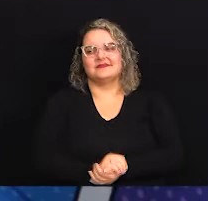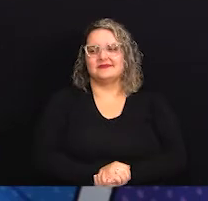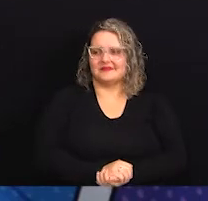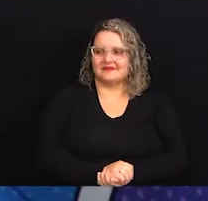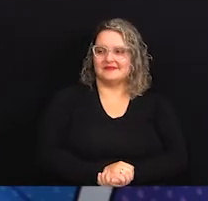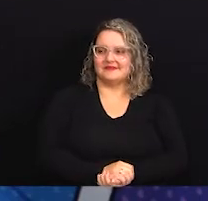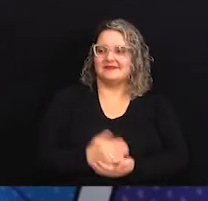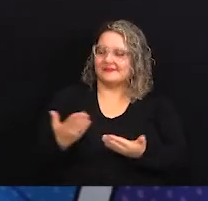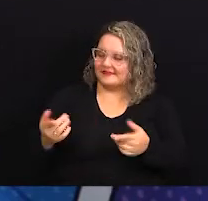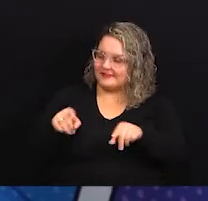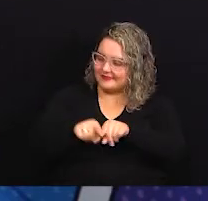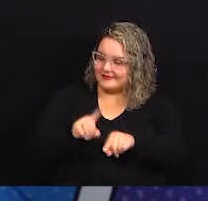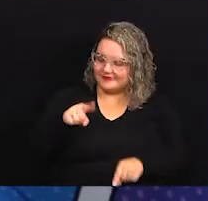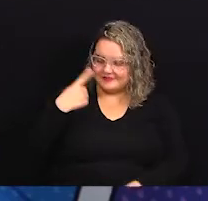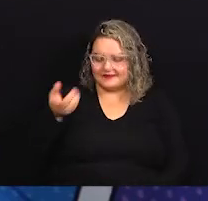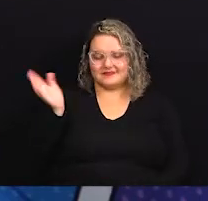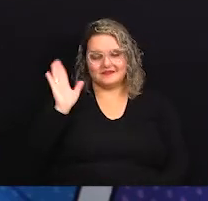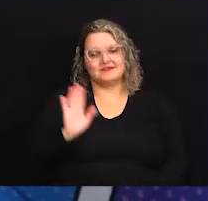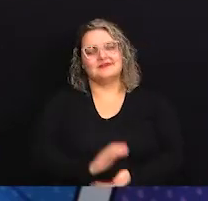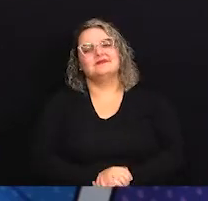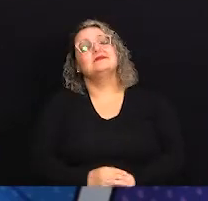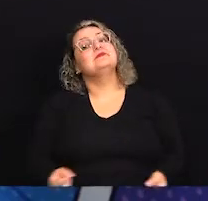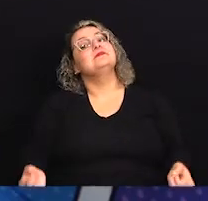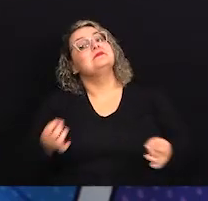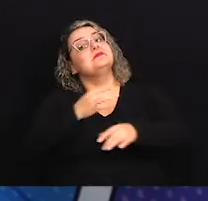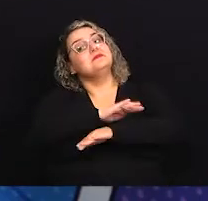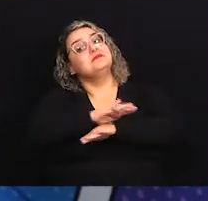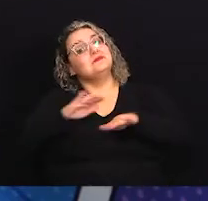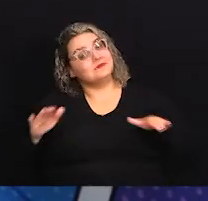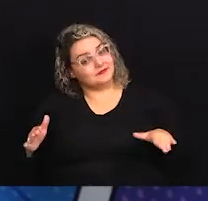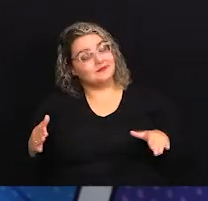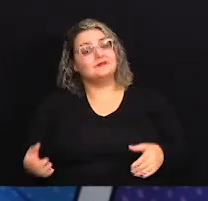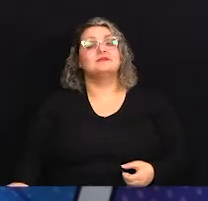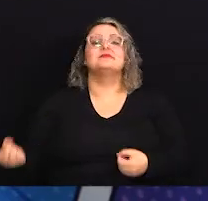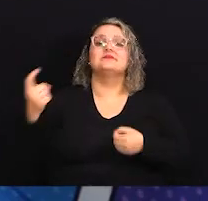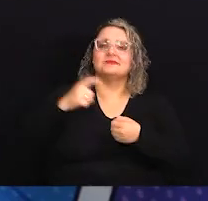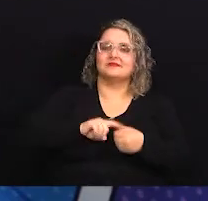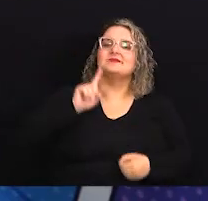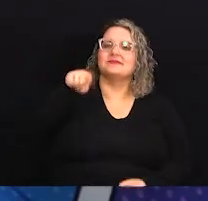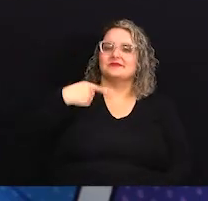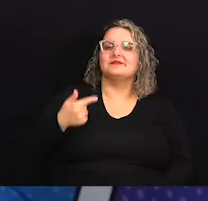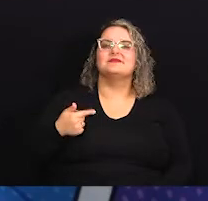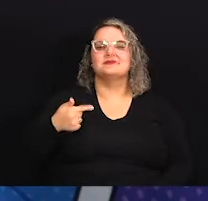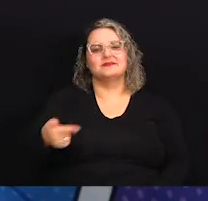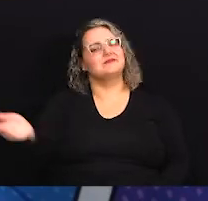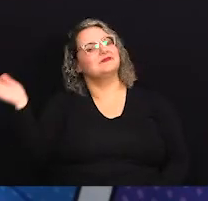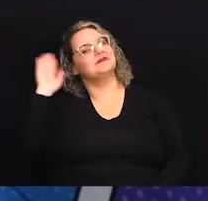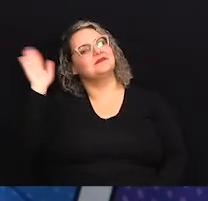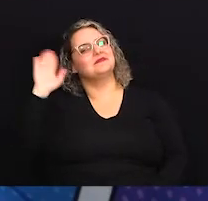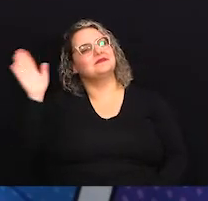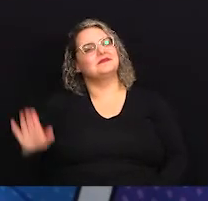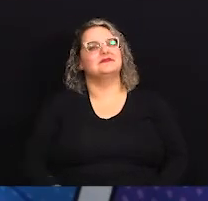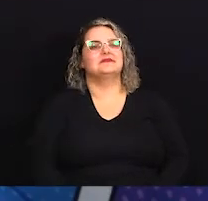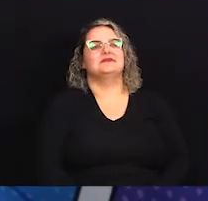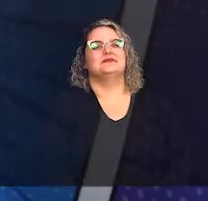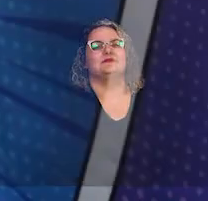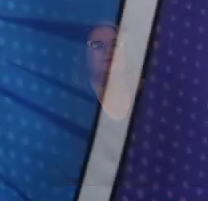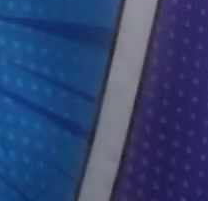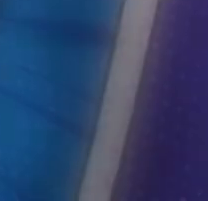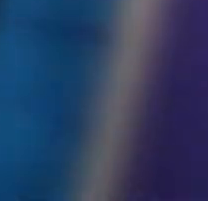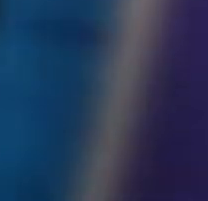abraço. Para você também, até mais. Ponto final no Universo Épico e a gente volta na próxima semana. Tchau!